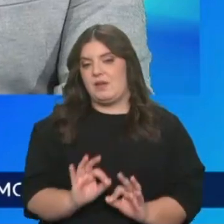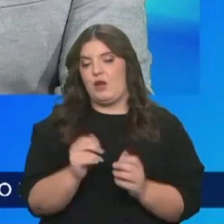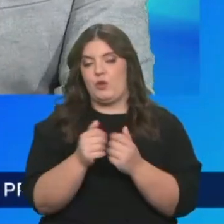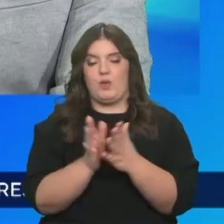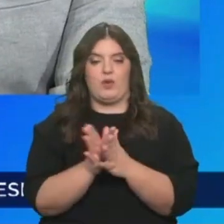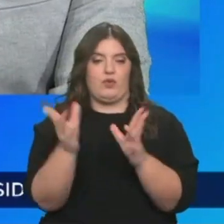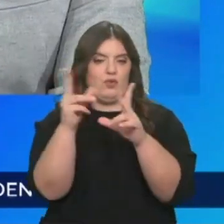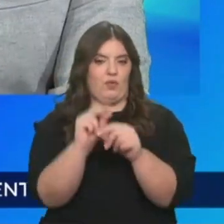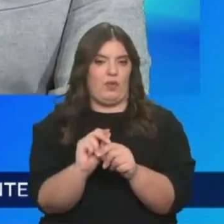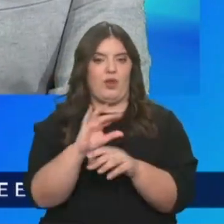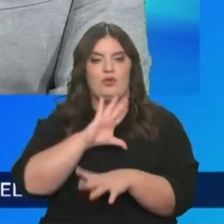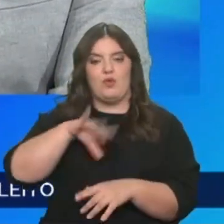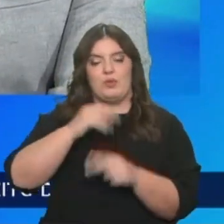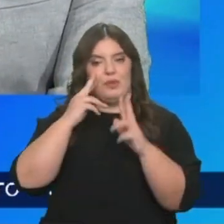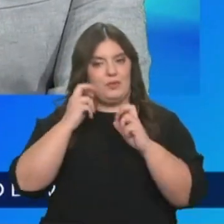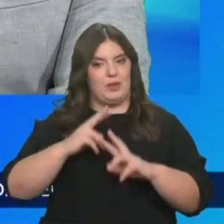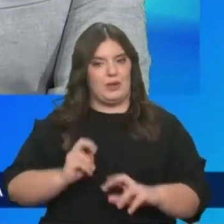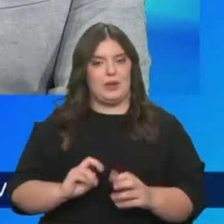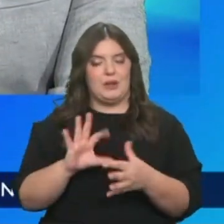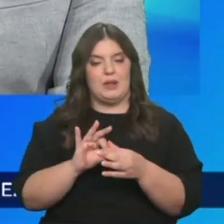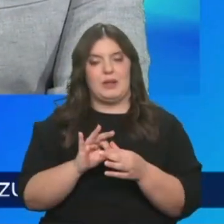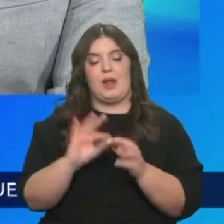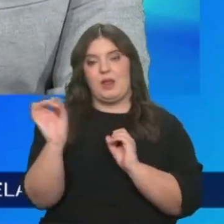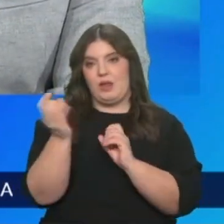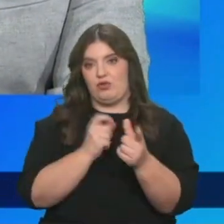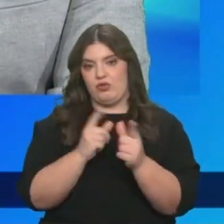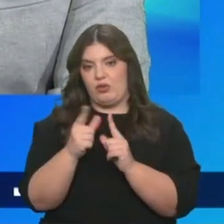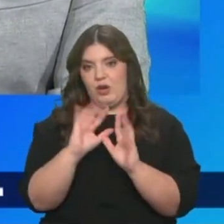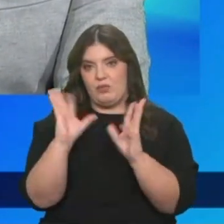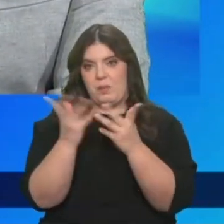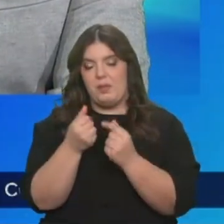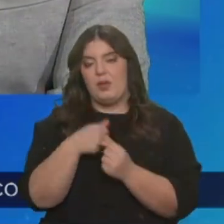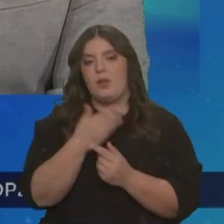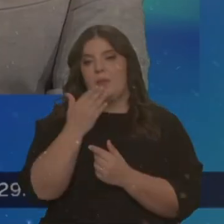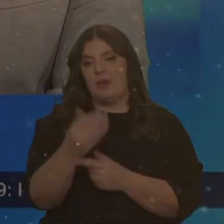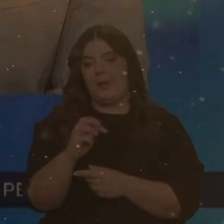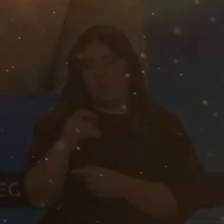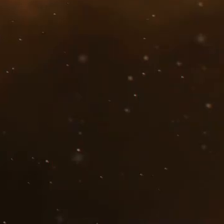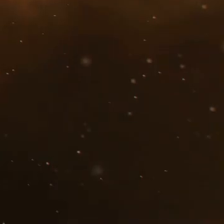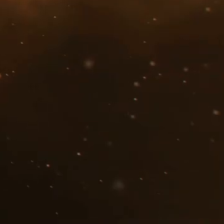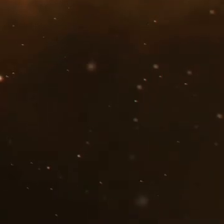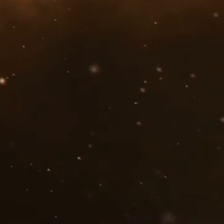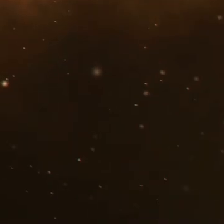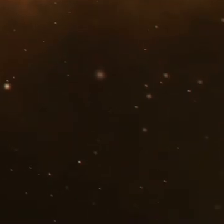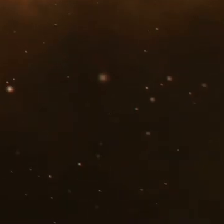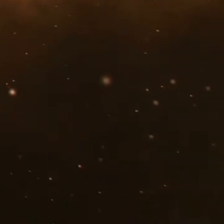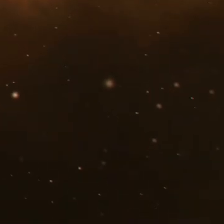novidades do mundo da investigação em torno da astronomia. Miguel, obrigado, bom dia. Obrigado, Daniel. Bom resto de domingo.